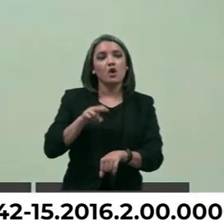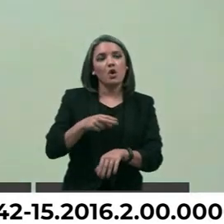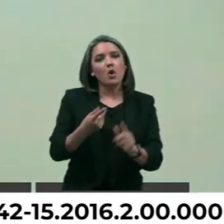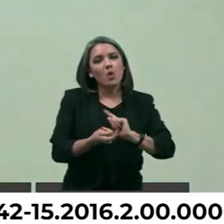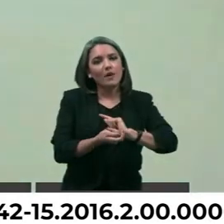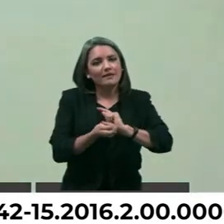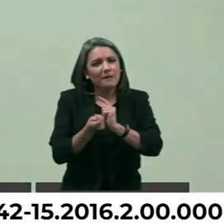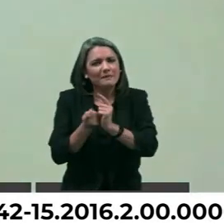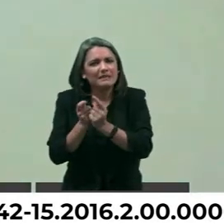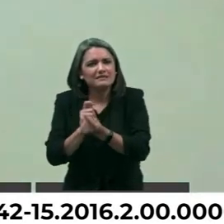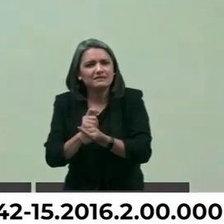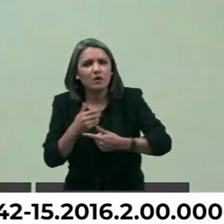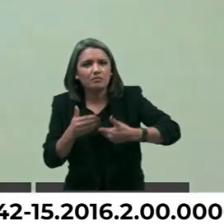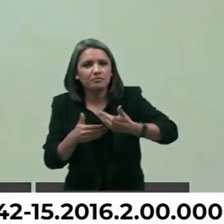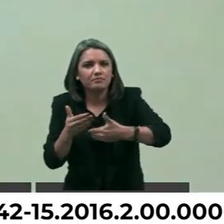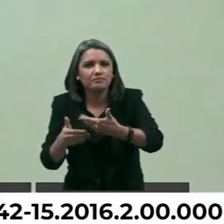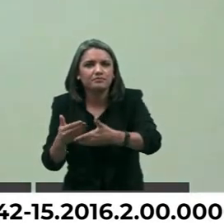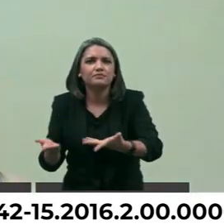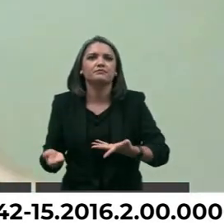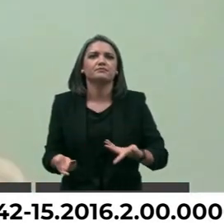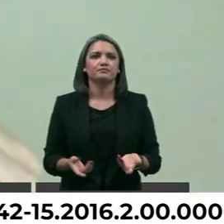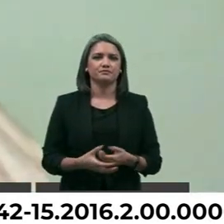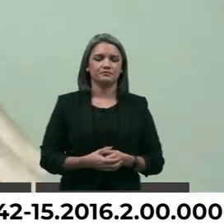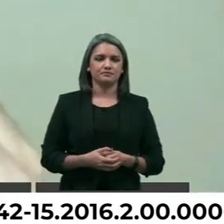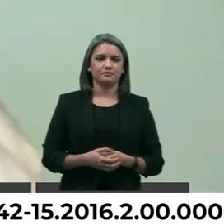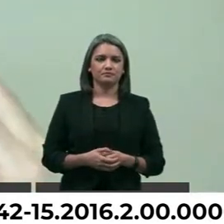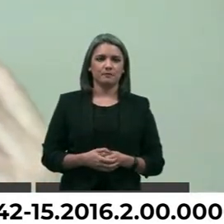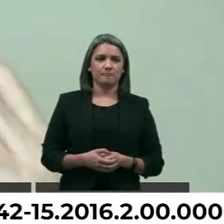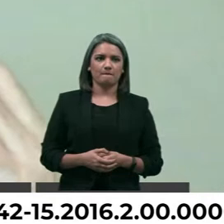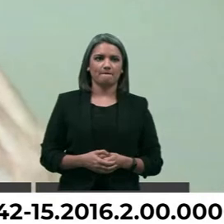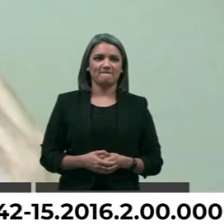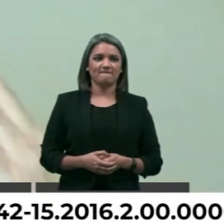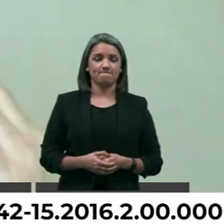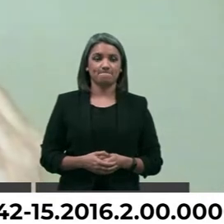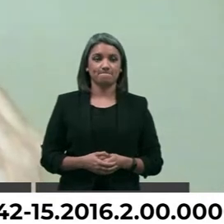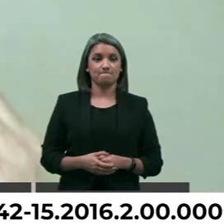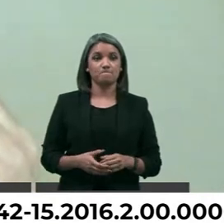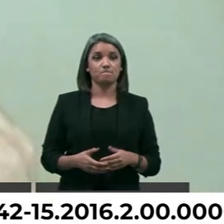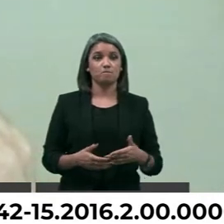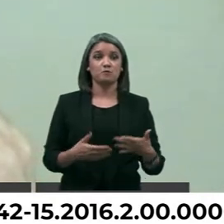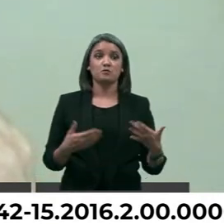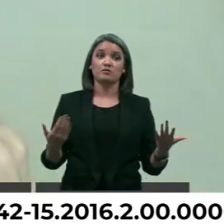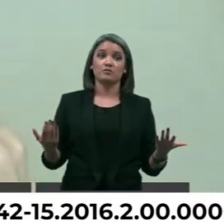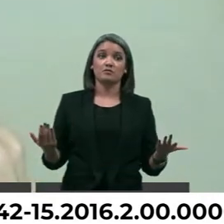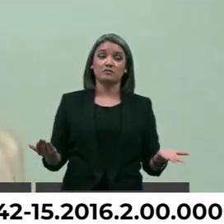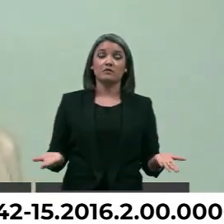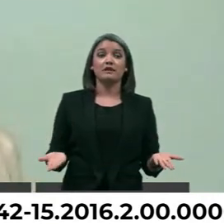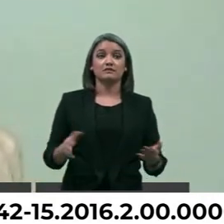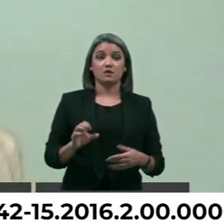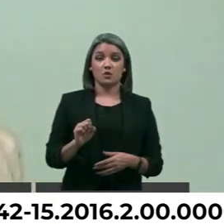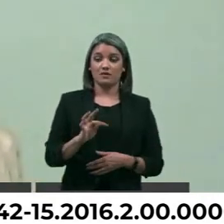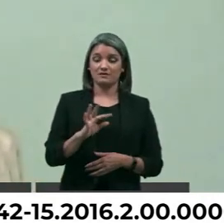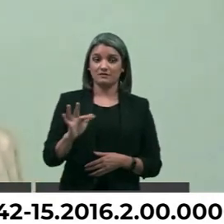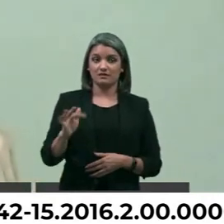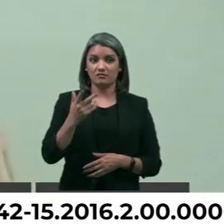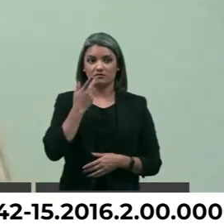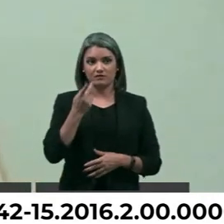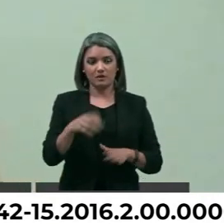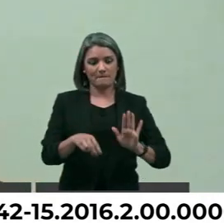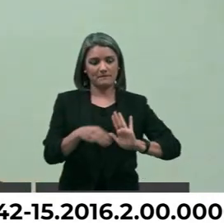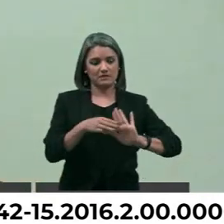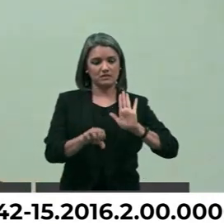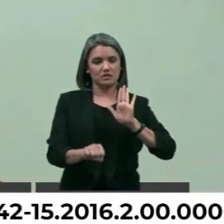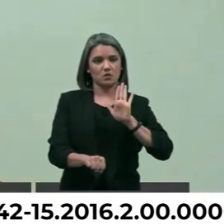trago a resolução, não vou repeti-la. De acordo com o posicionamento estabelecido no âmbito do STF, ao apreciar o mandado de